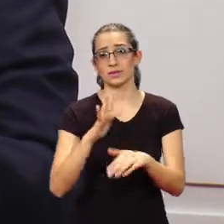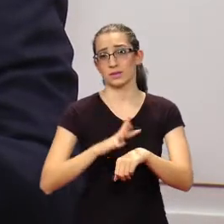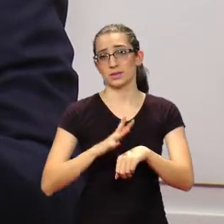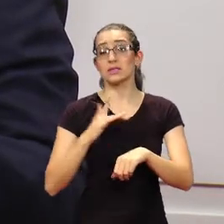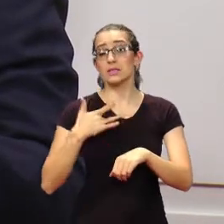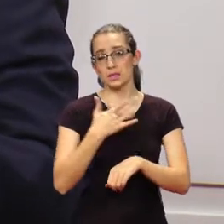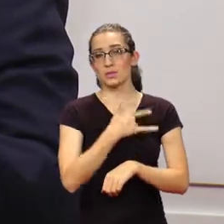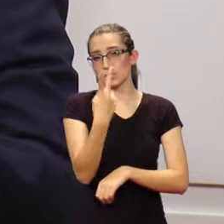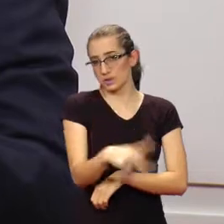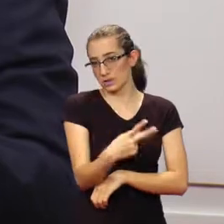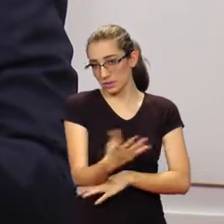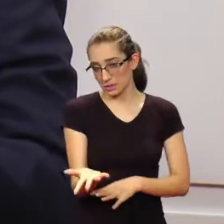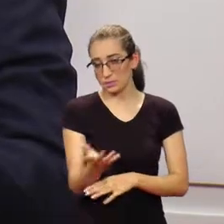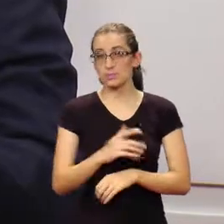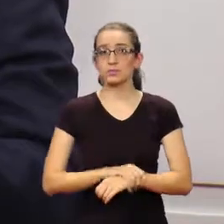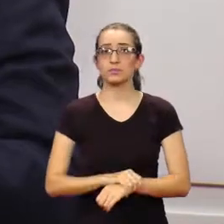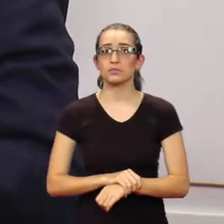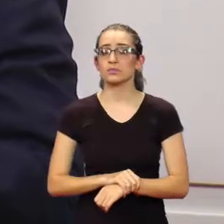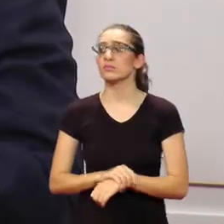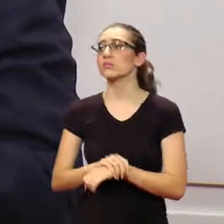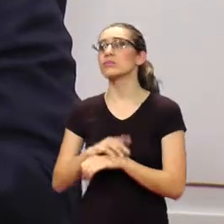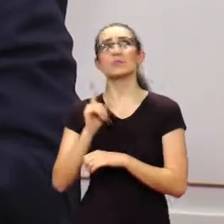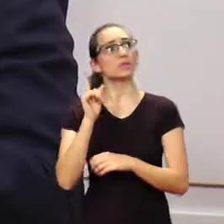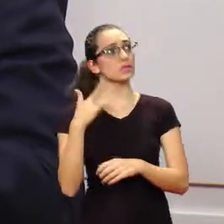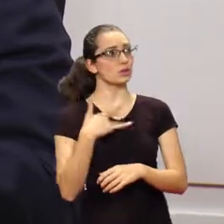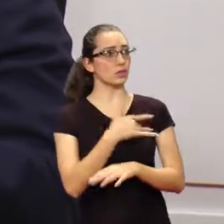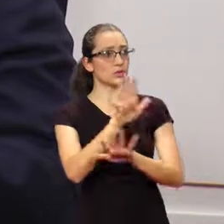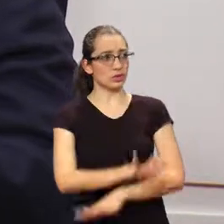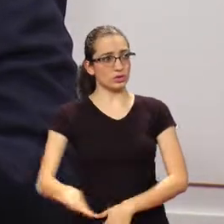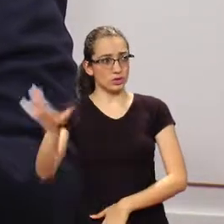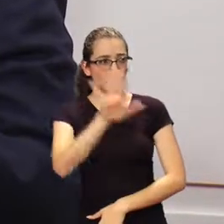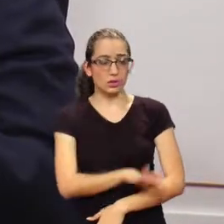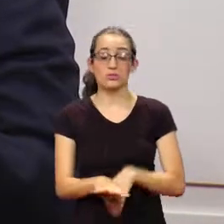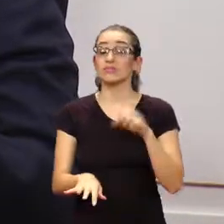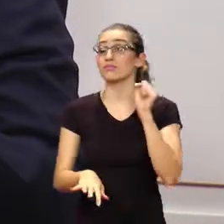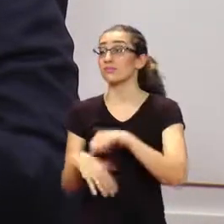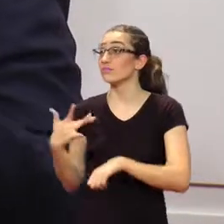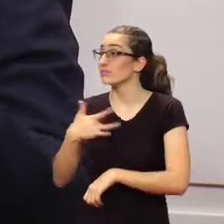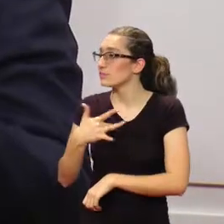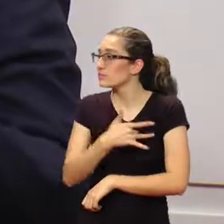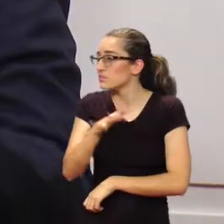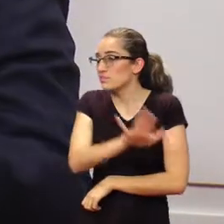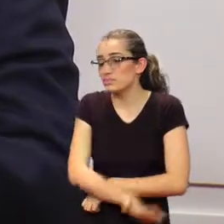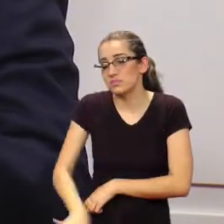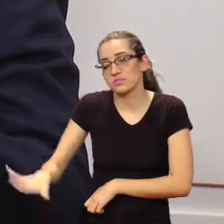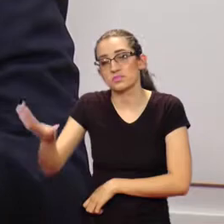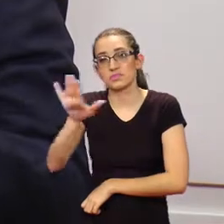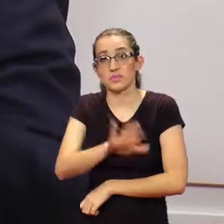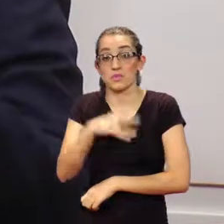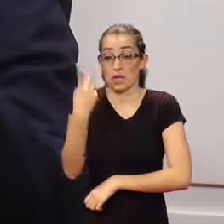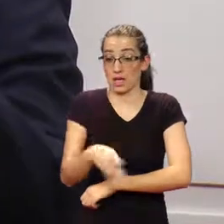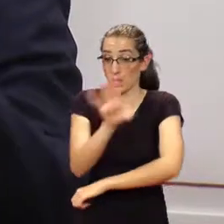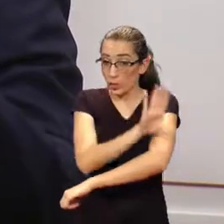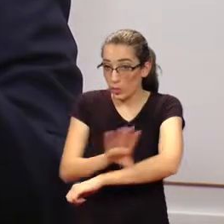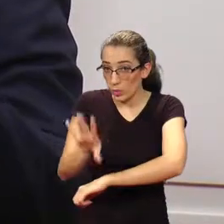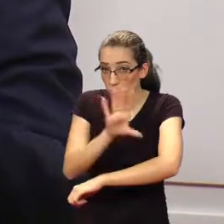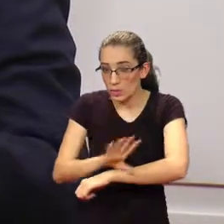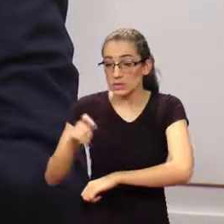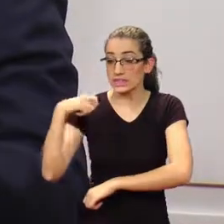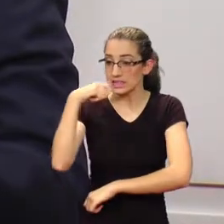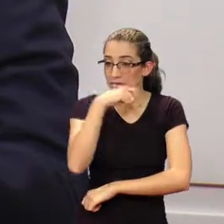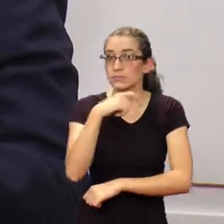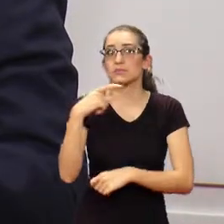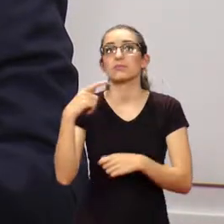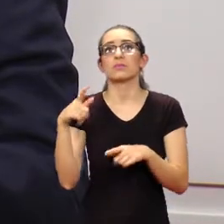saúde da criança também. Não só a saúde bucal, mas a saúde como um todo. Como um todo. É muito comum, nós temos aqui no curso de odontologia e mais